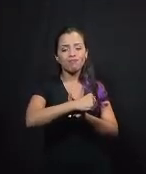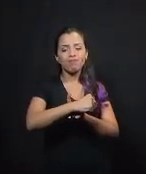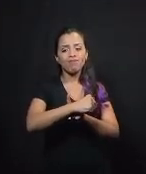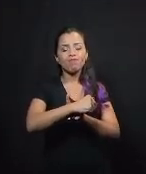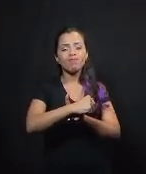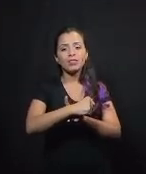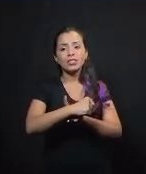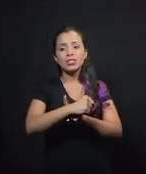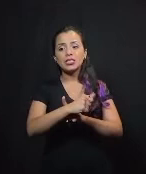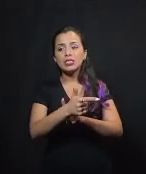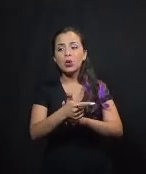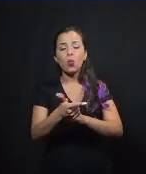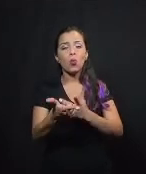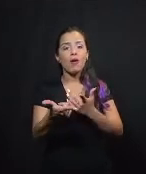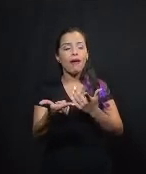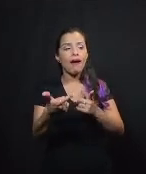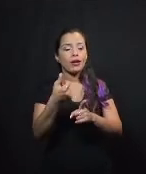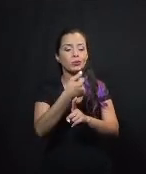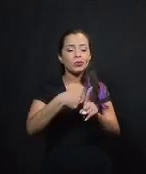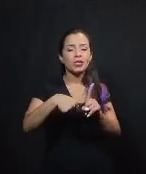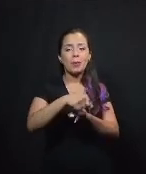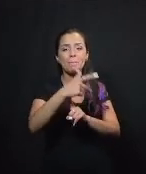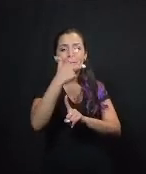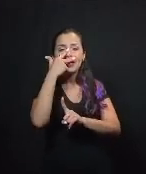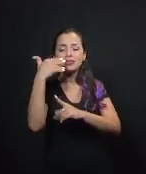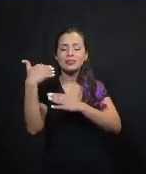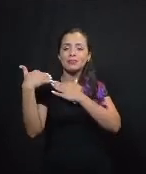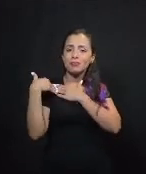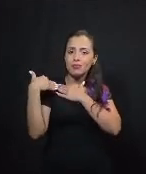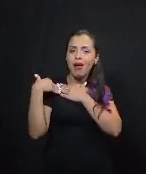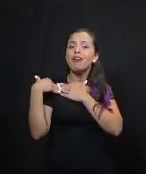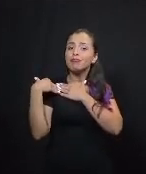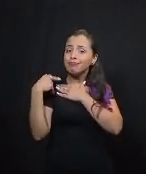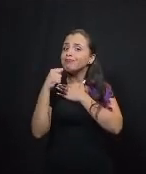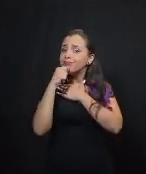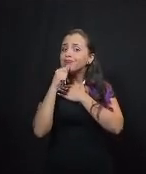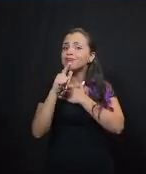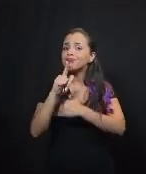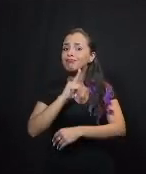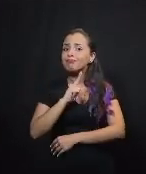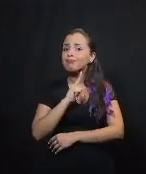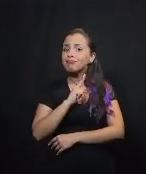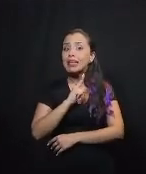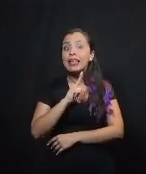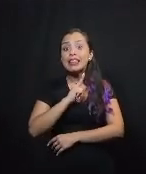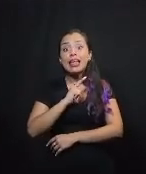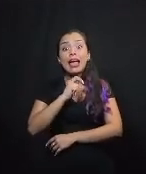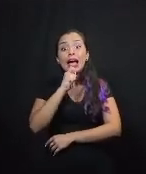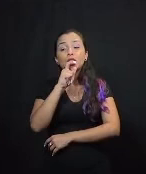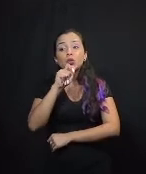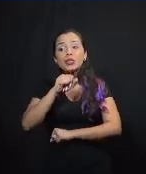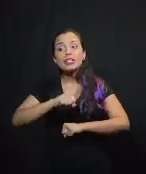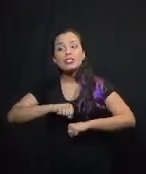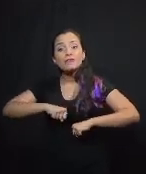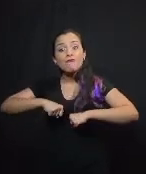em si mesma tenha um papel muito grande. Ora, tem havido um esforço de gente nova que